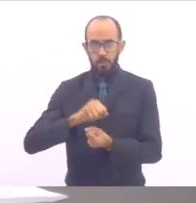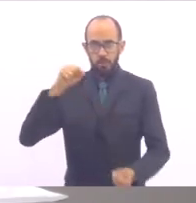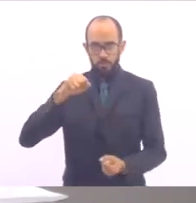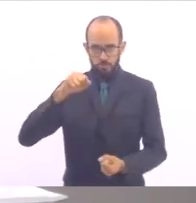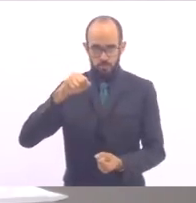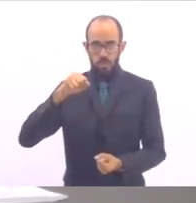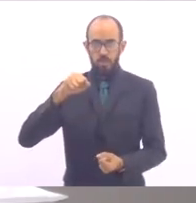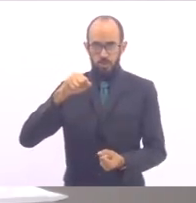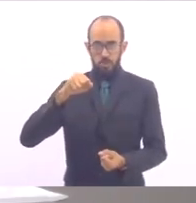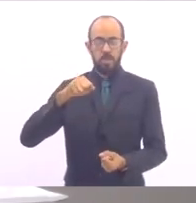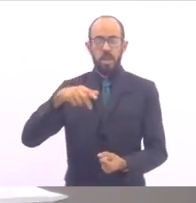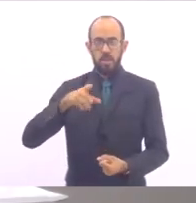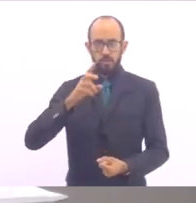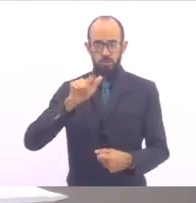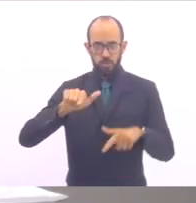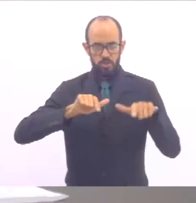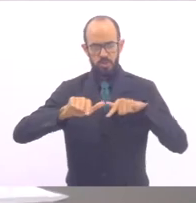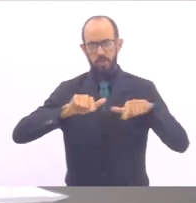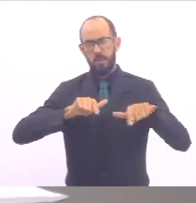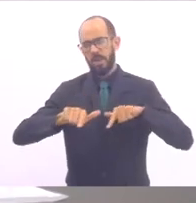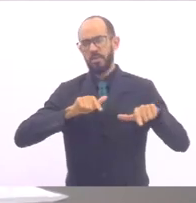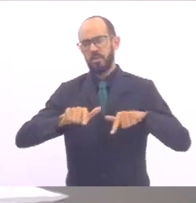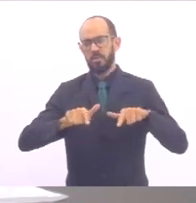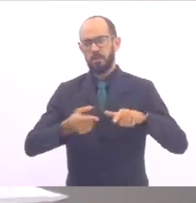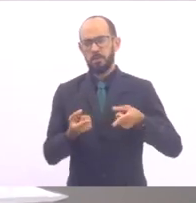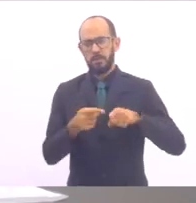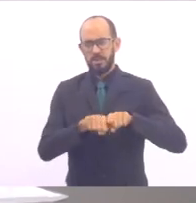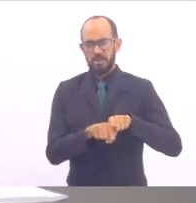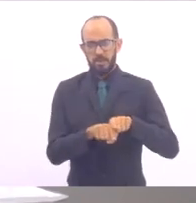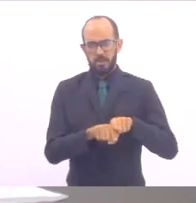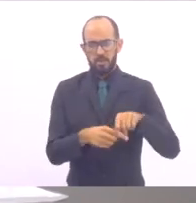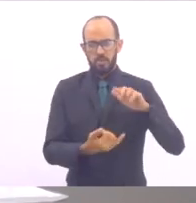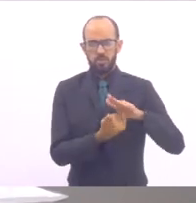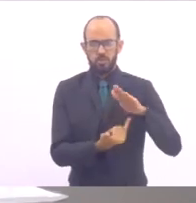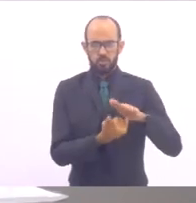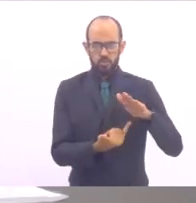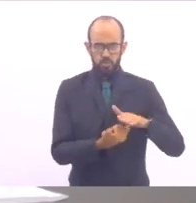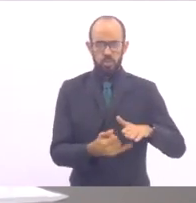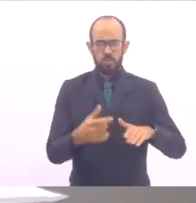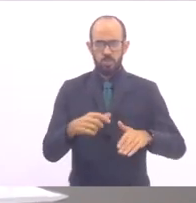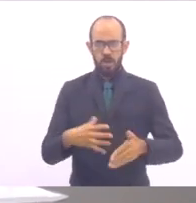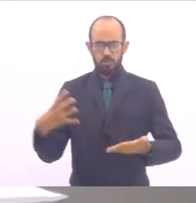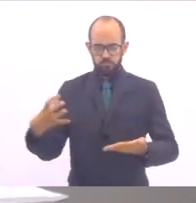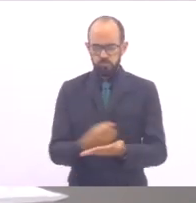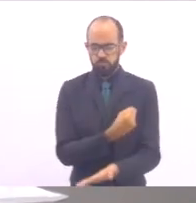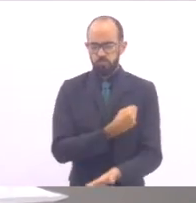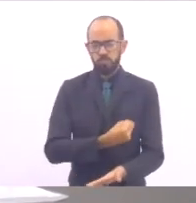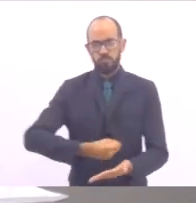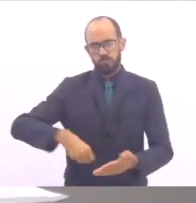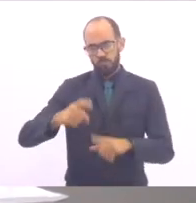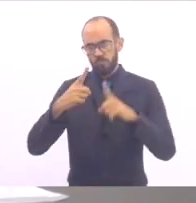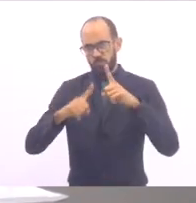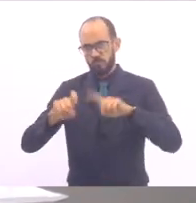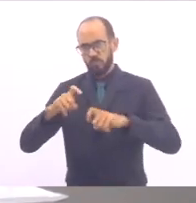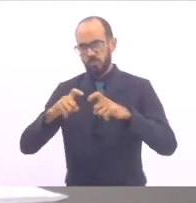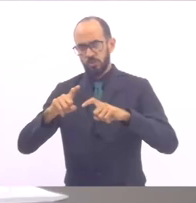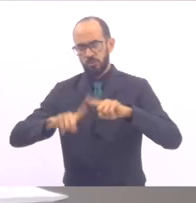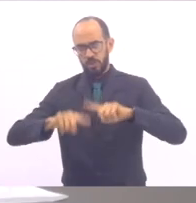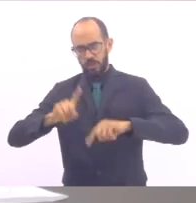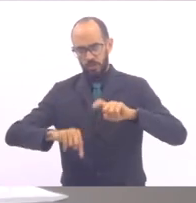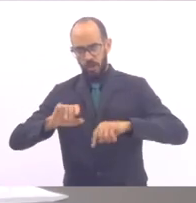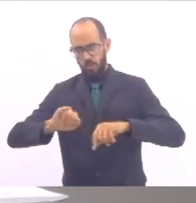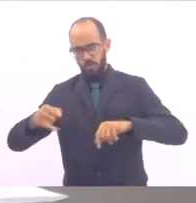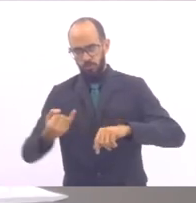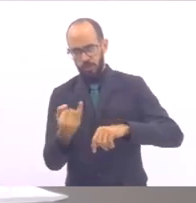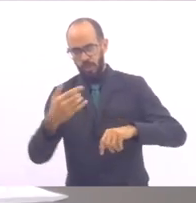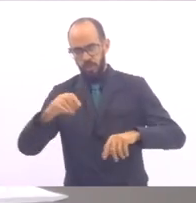instituição, trabalhando aí, né, em parceria com as cooperativas para poder tentar implementar a coleta seletiva, que é uma coisa bem